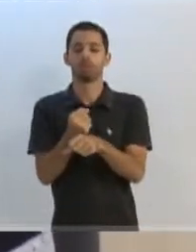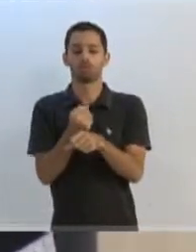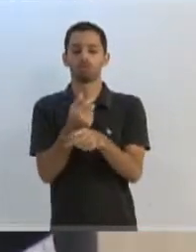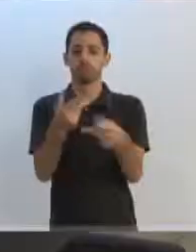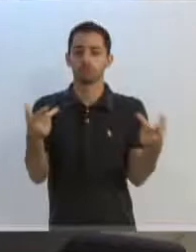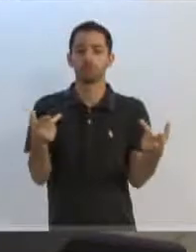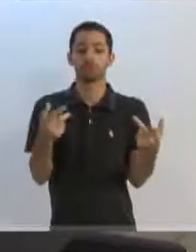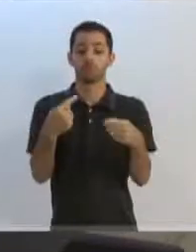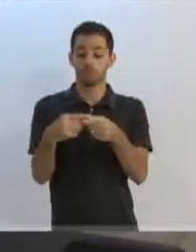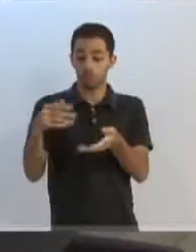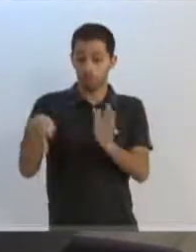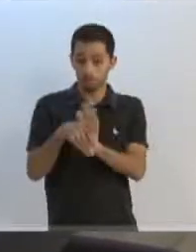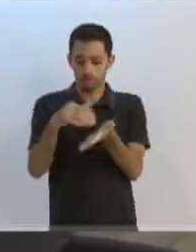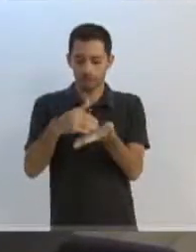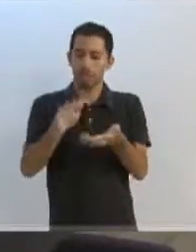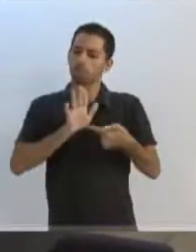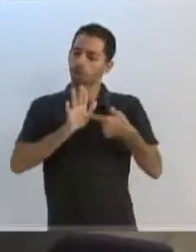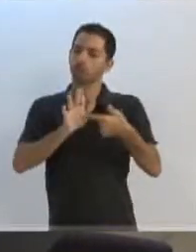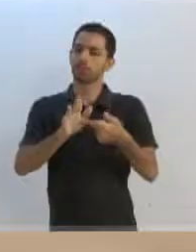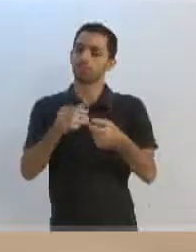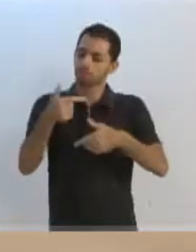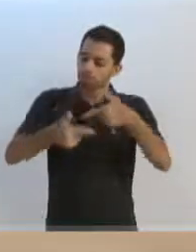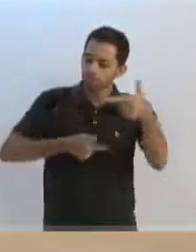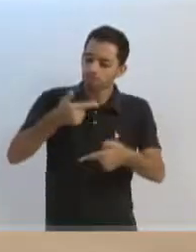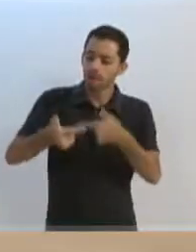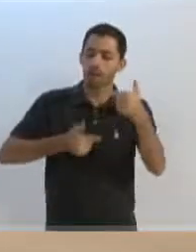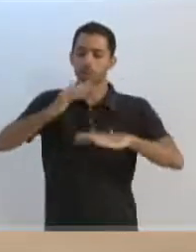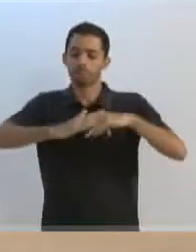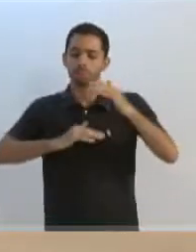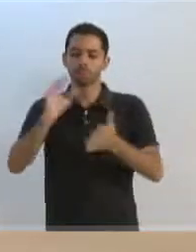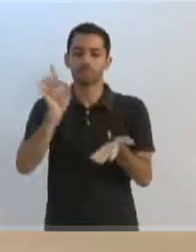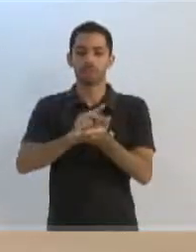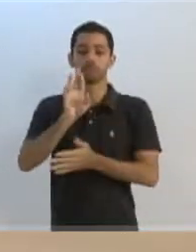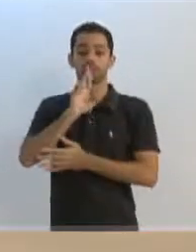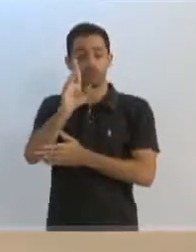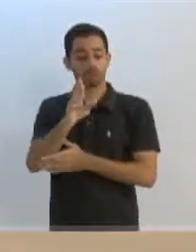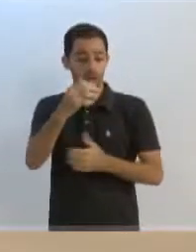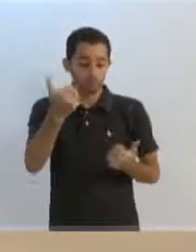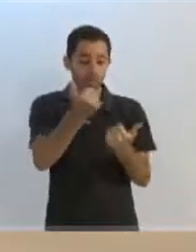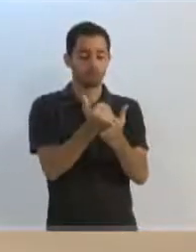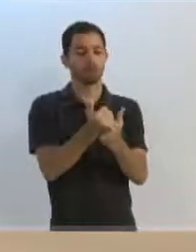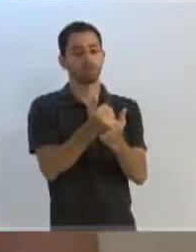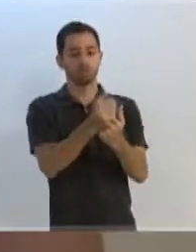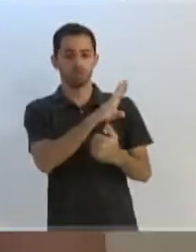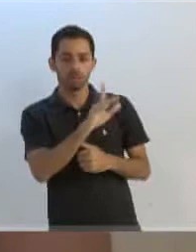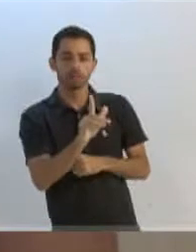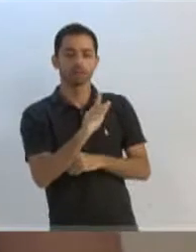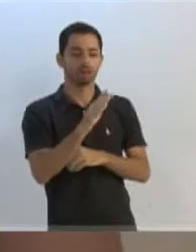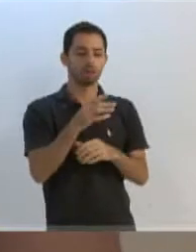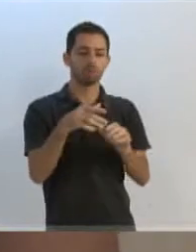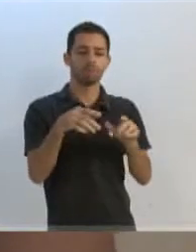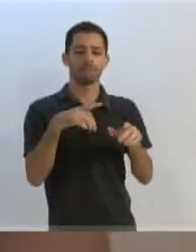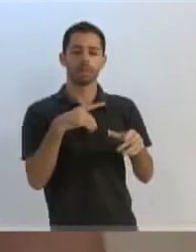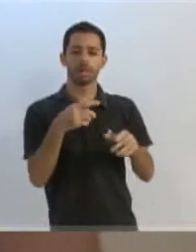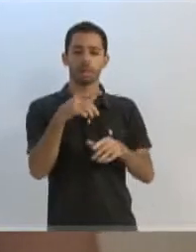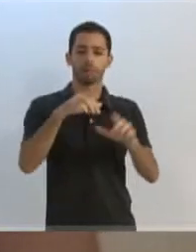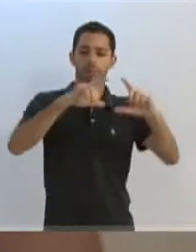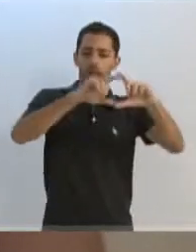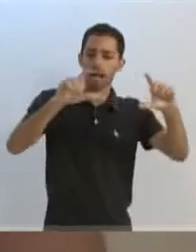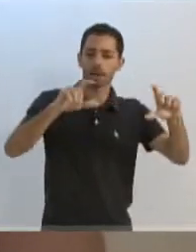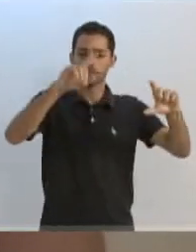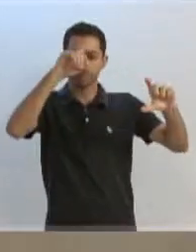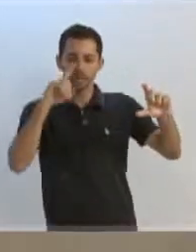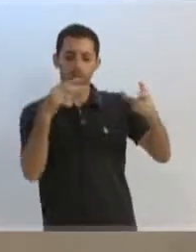que essa secretaria mostra mais resultados na prática e em favor da população do povo que vive nas ruas de placa amarela nos loteamentos regulares